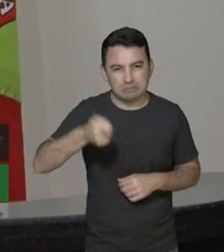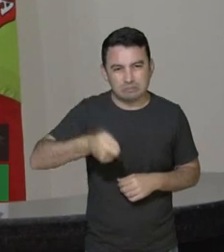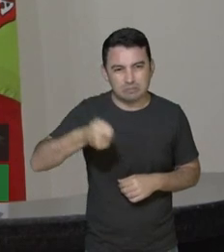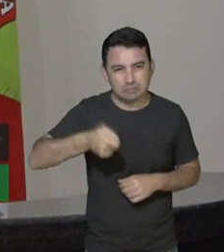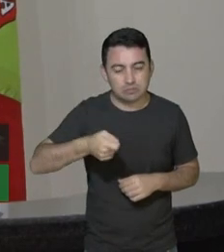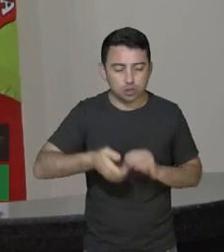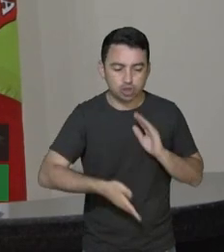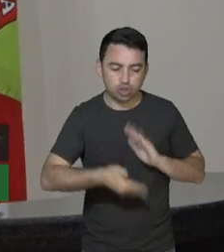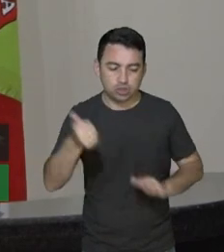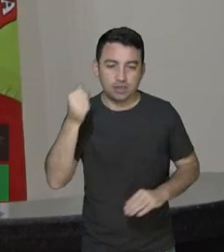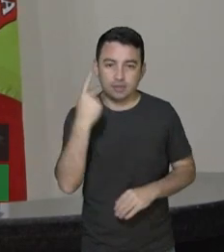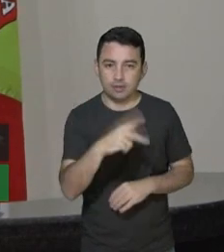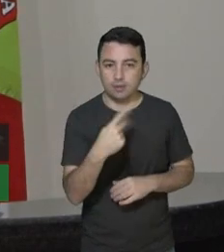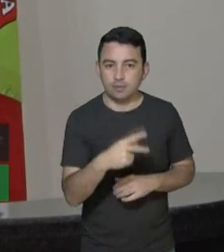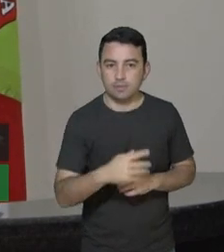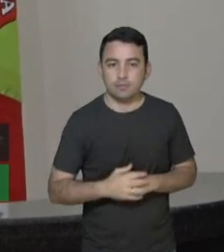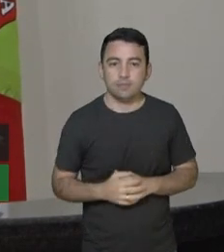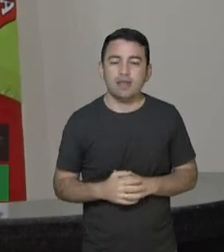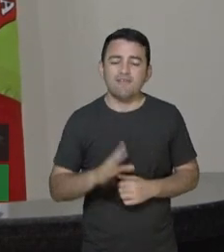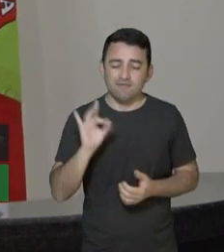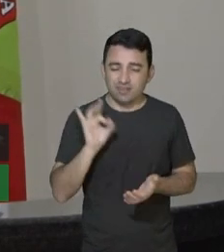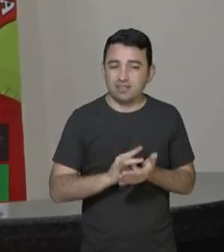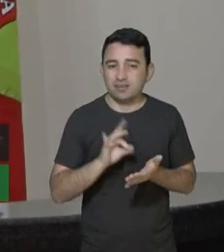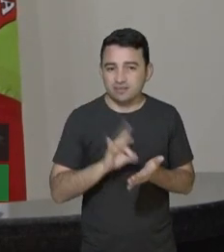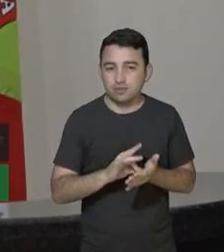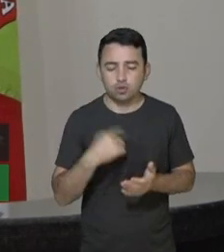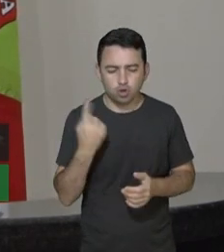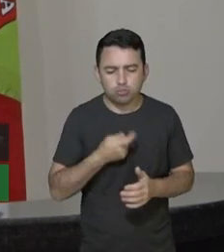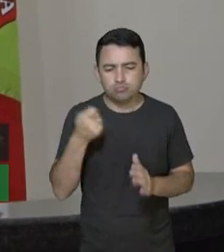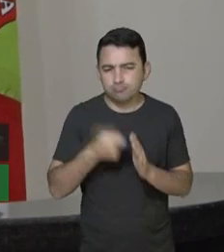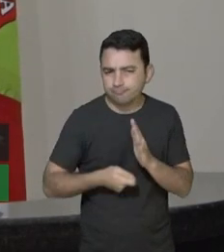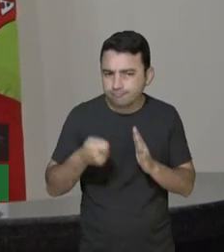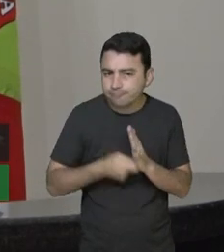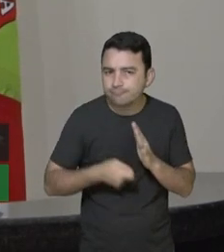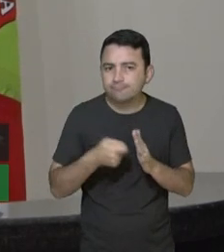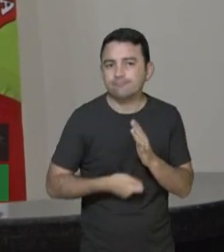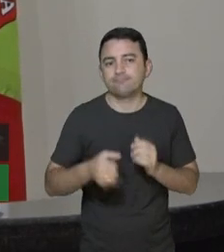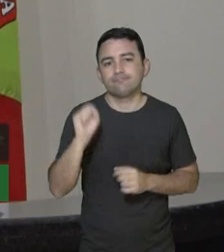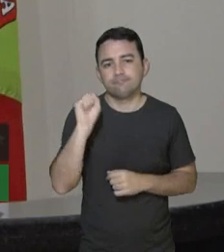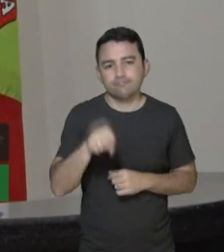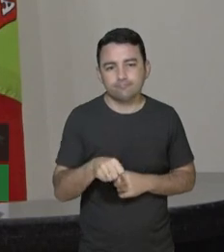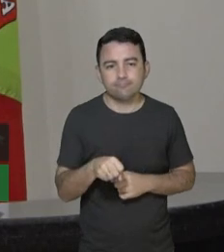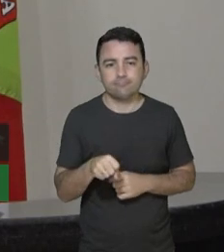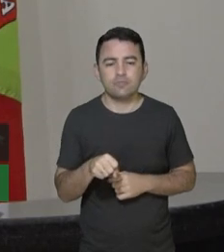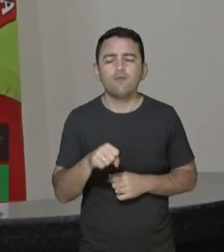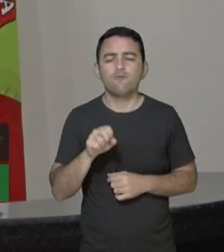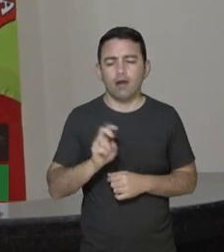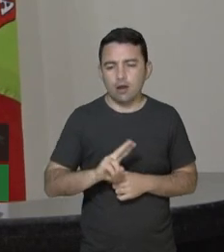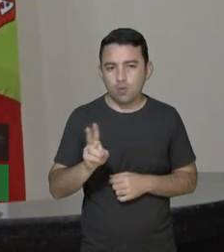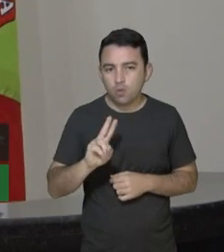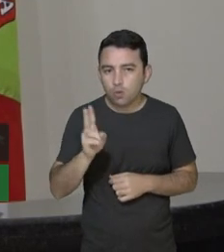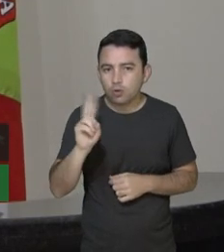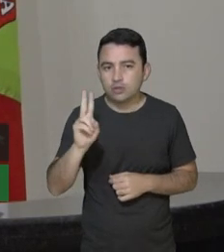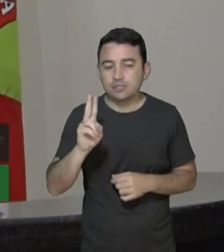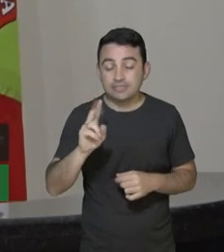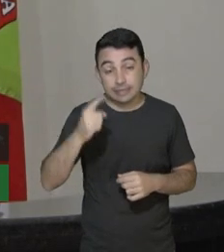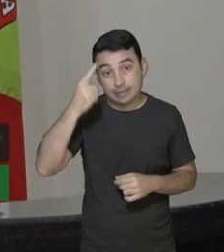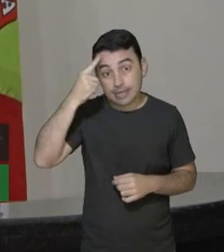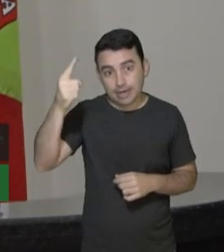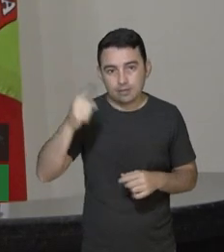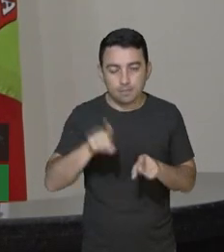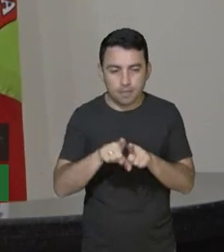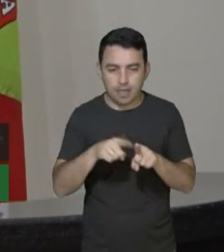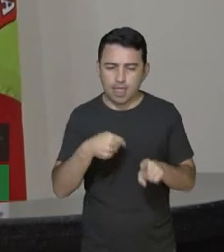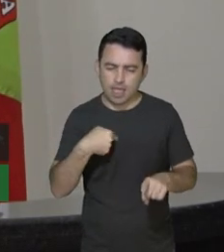tirado. É verdade. Lutamos, sim, seguindo os valores e ideias que